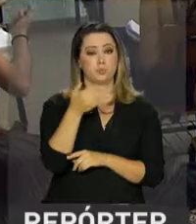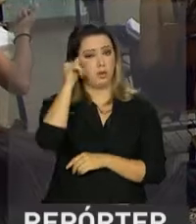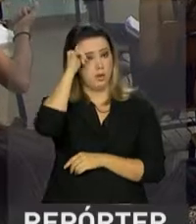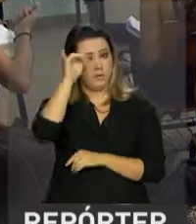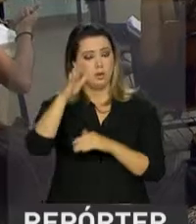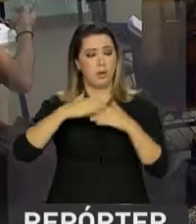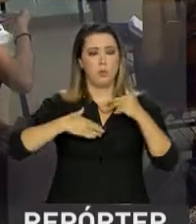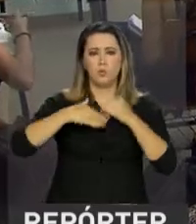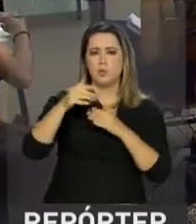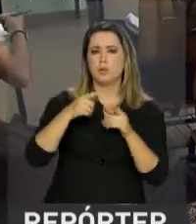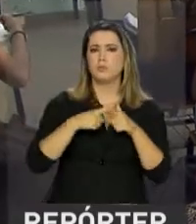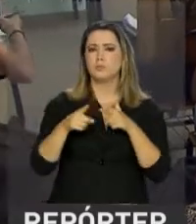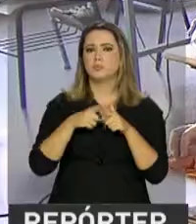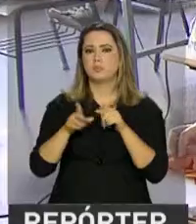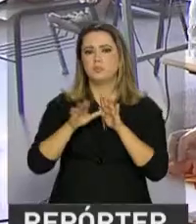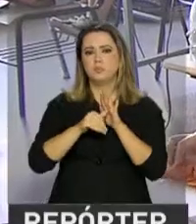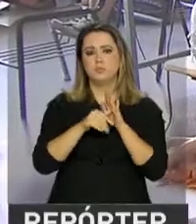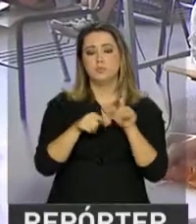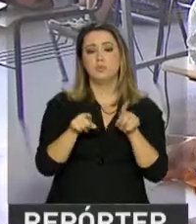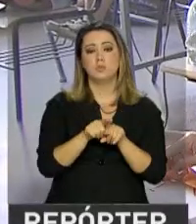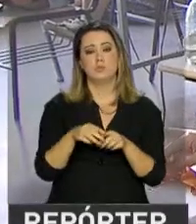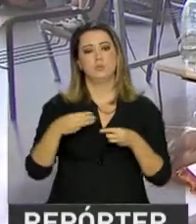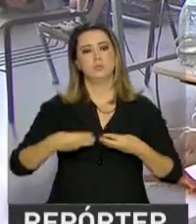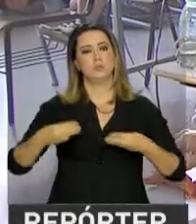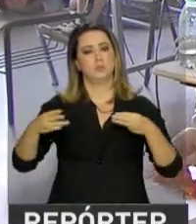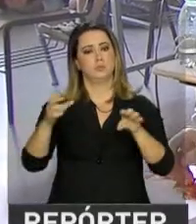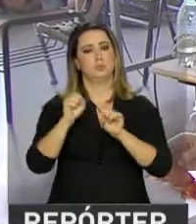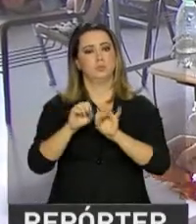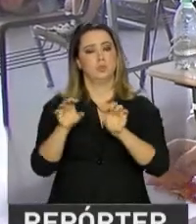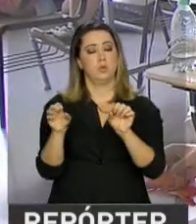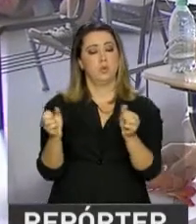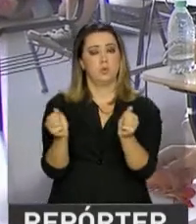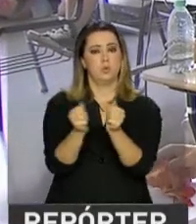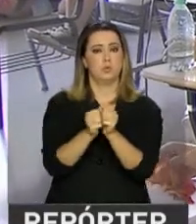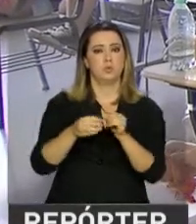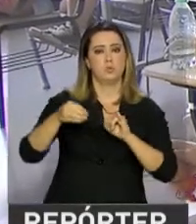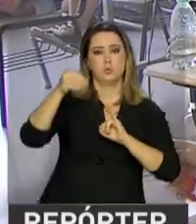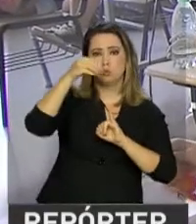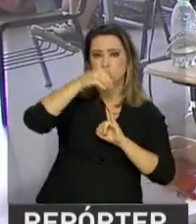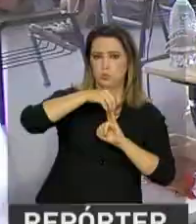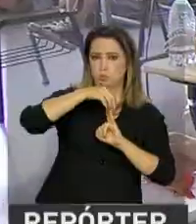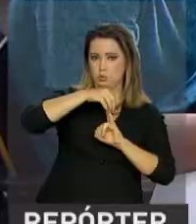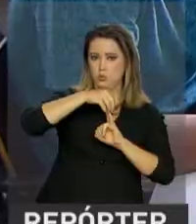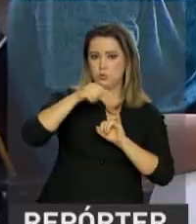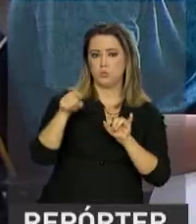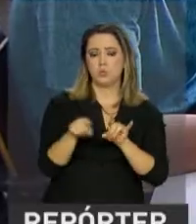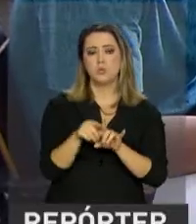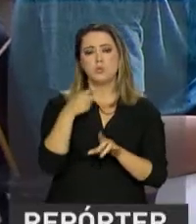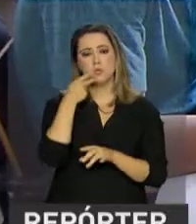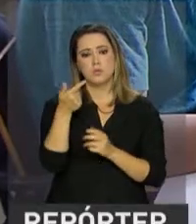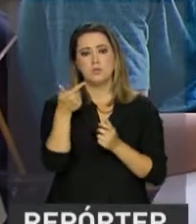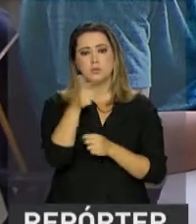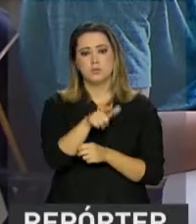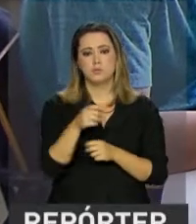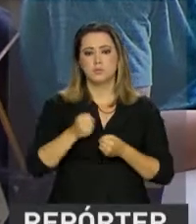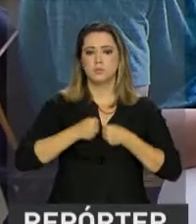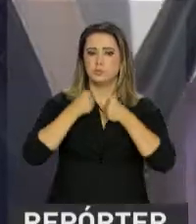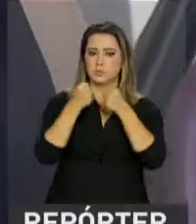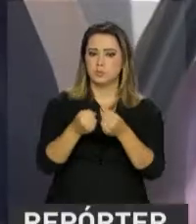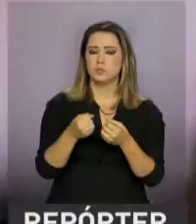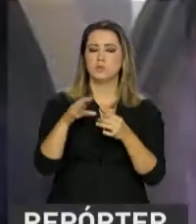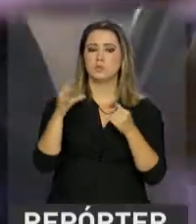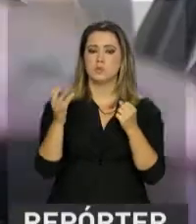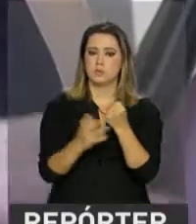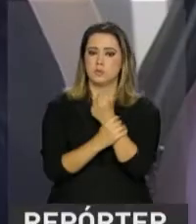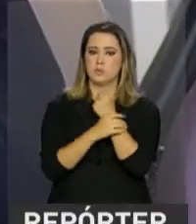tentativa de fraude no enem o ministério da educação eo inep responsáveis pelo exame reforçaram a segurança